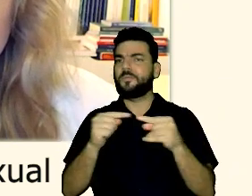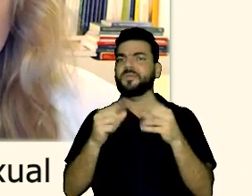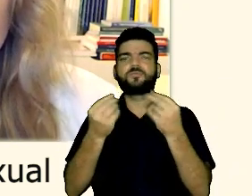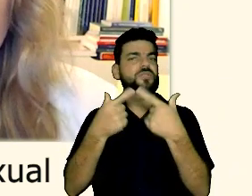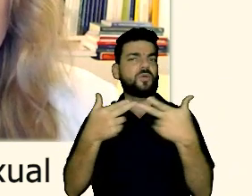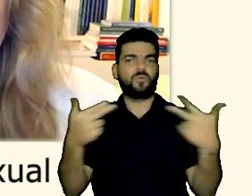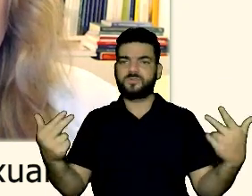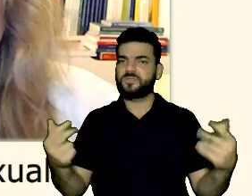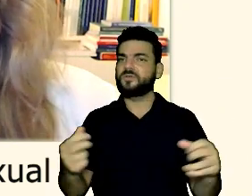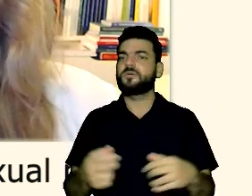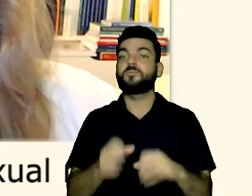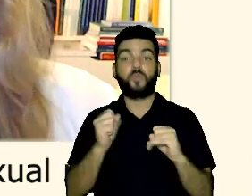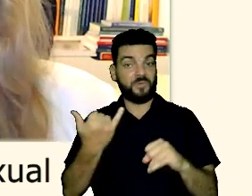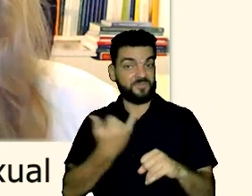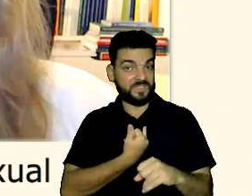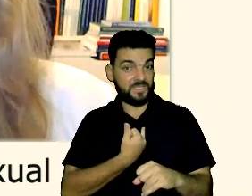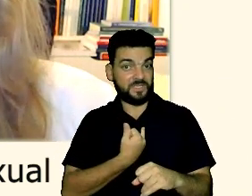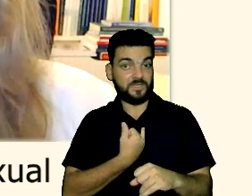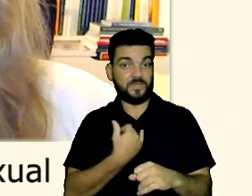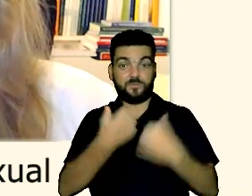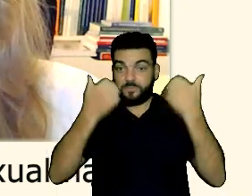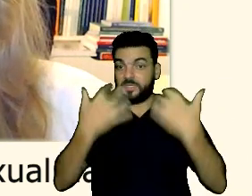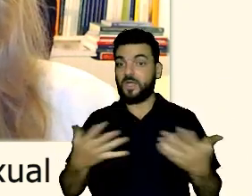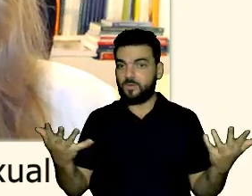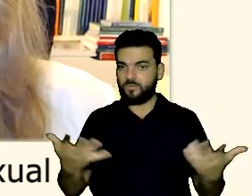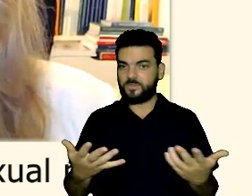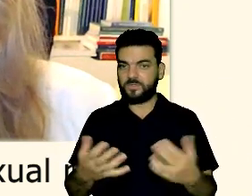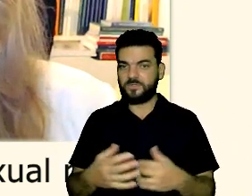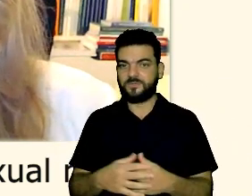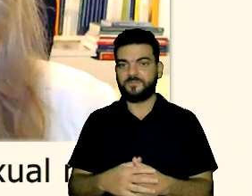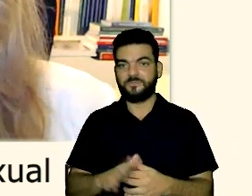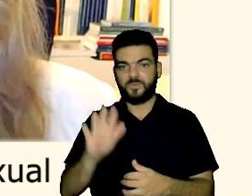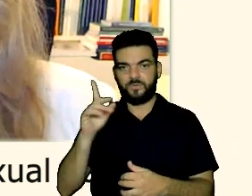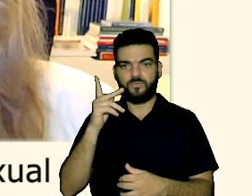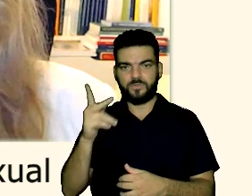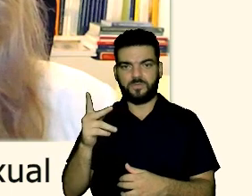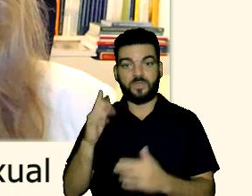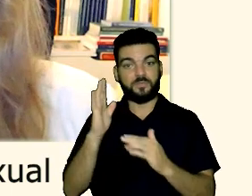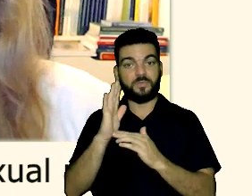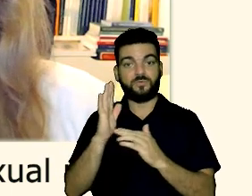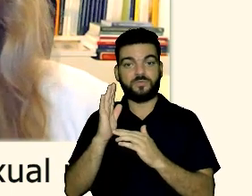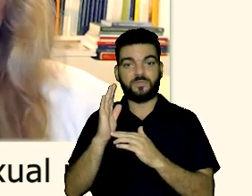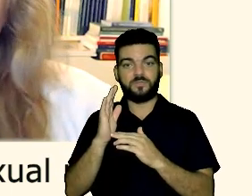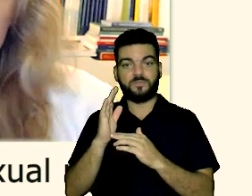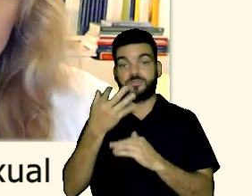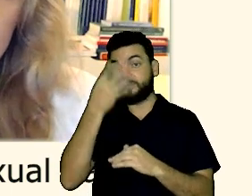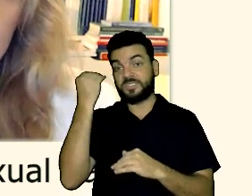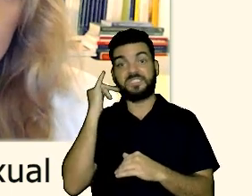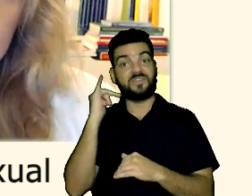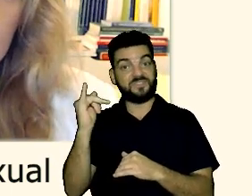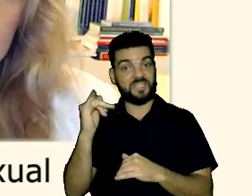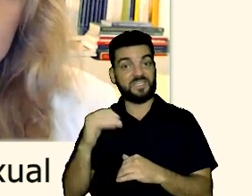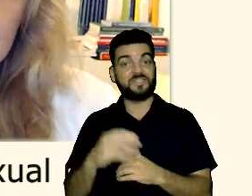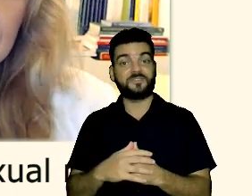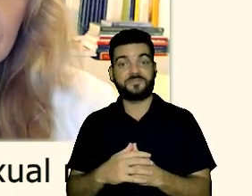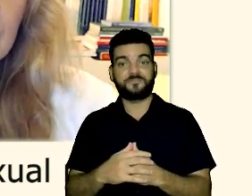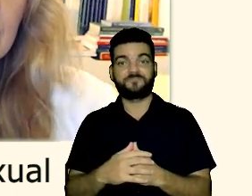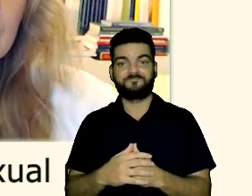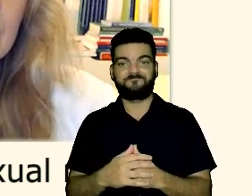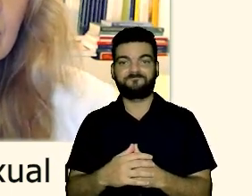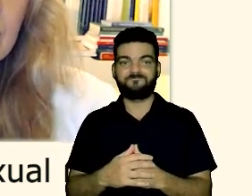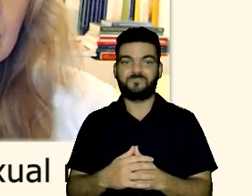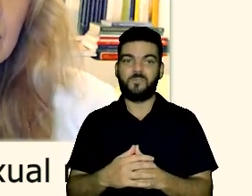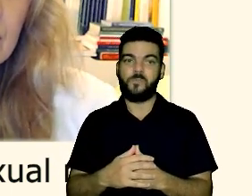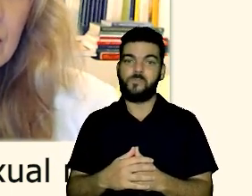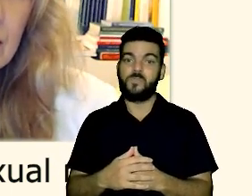Geralmente, esse tema é muito amplo. Se tiver pergunta, quiser que eu fale agora. Doutora Jussara, as perguntas, eu até esqueci